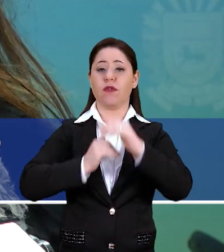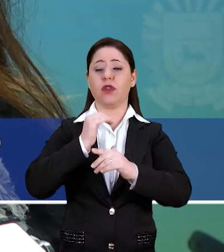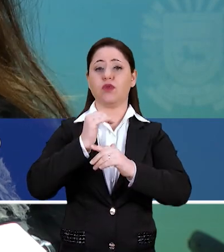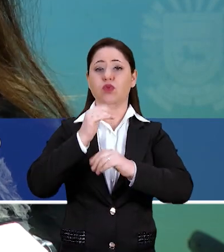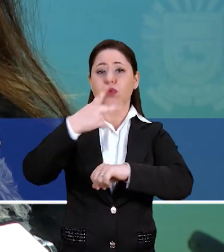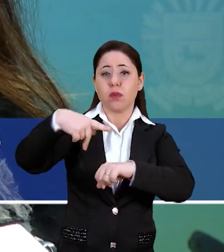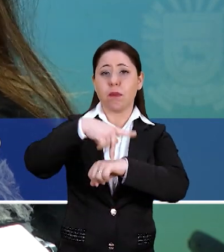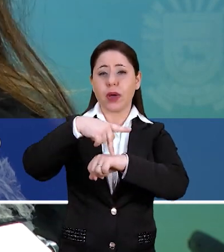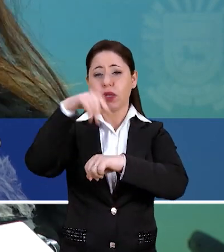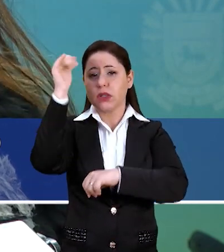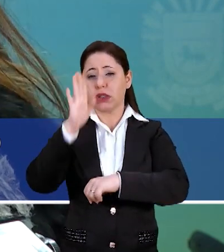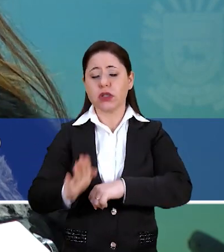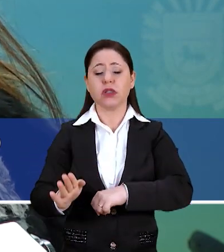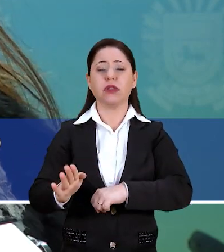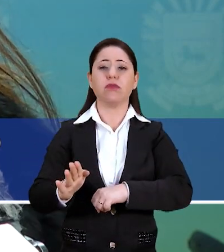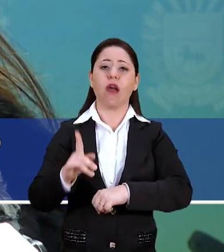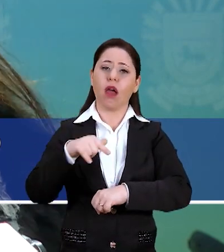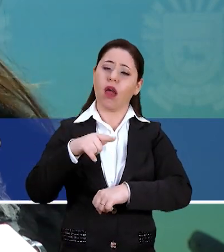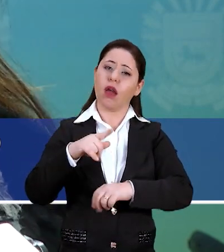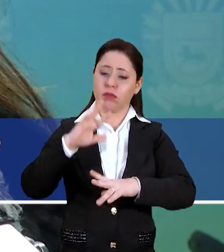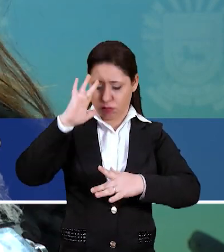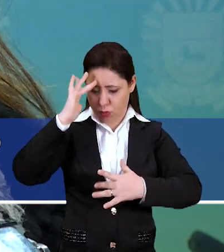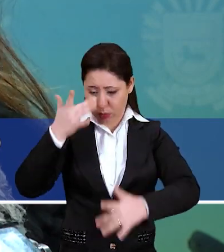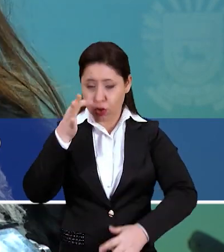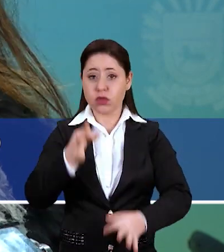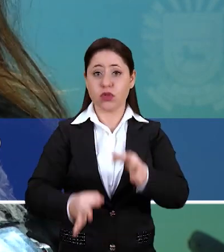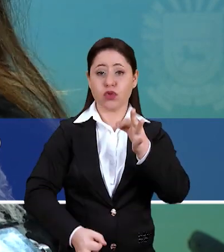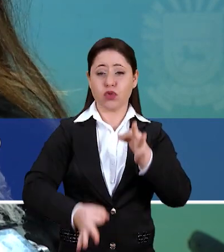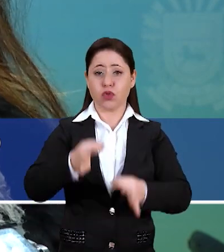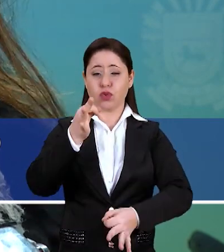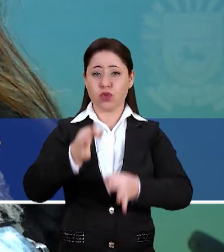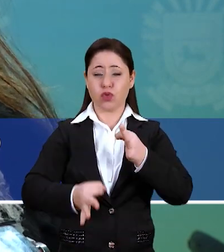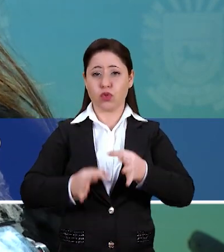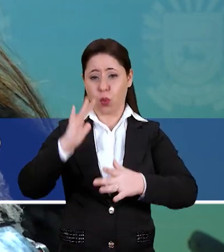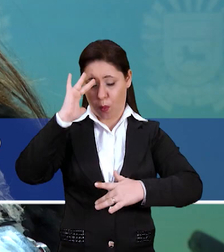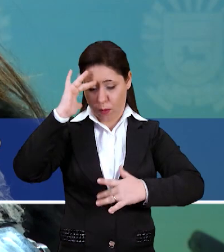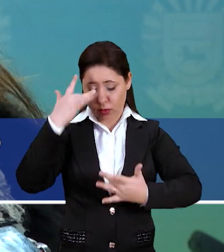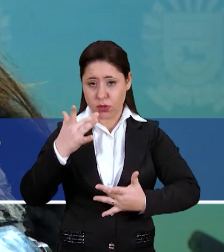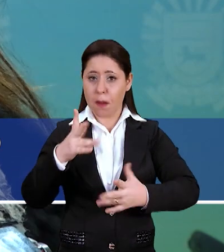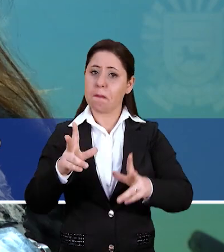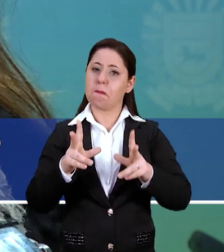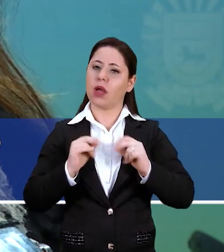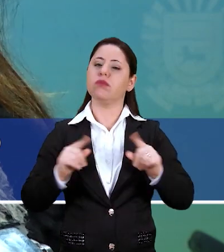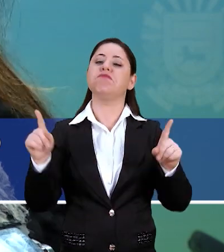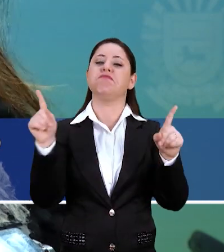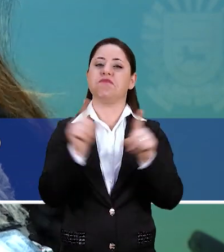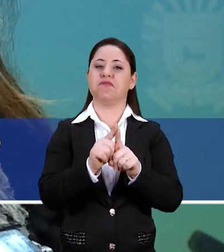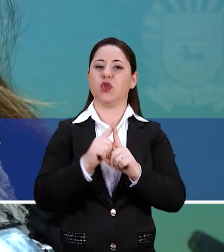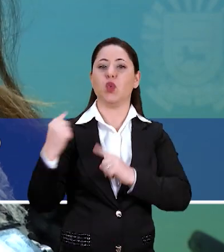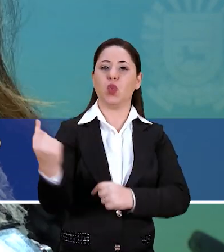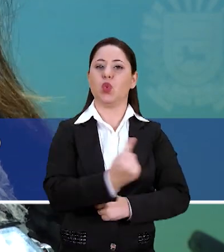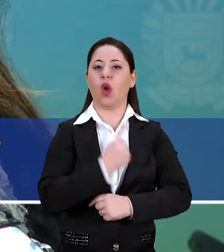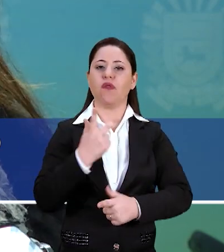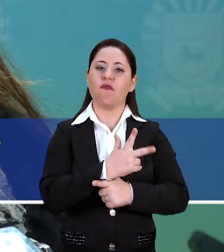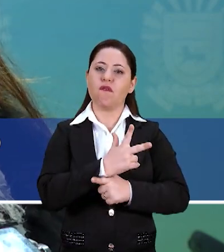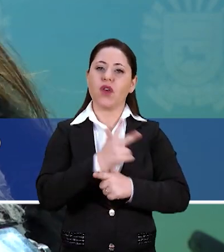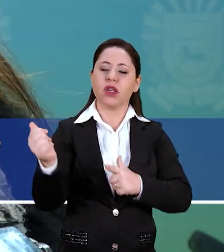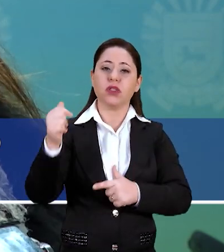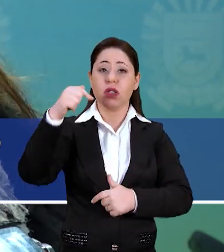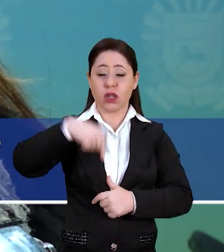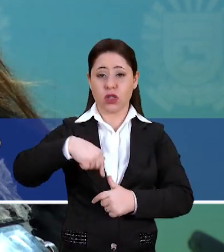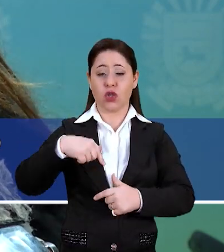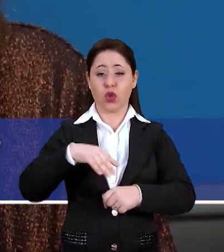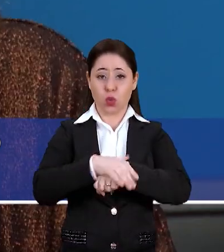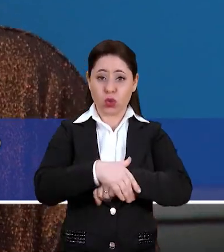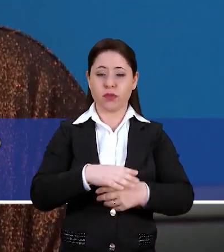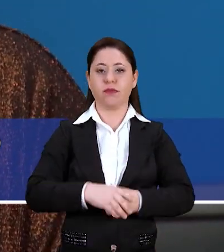desenvolvimento da nossa nação. Então é uma homenagem justa, é uma homenagem merecida e eu acho que todos nós somos vencedores em estar